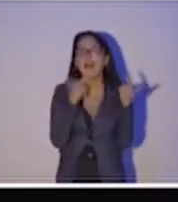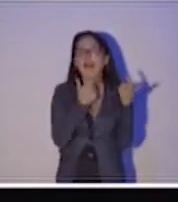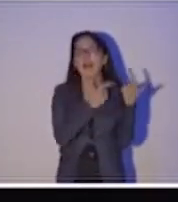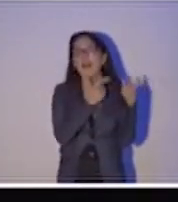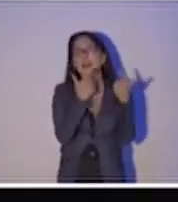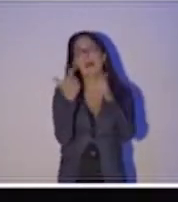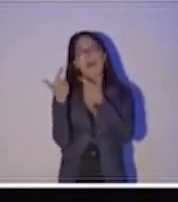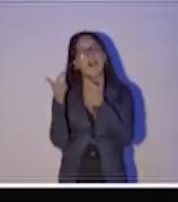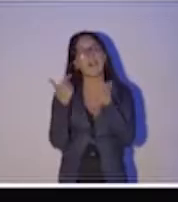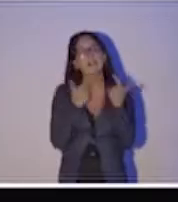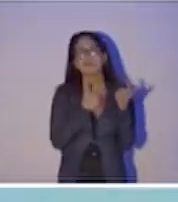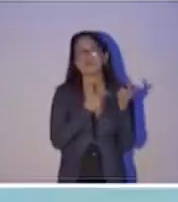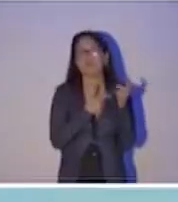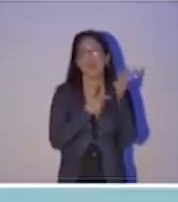Ele é advogado, ele sabe se defender também.